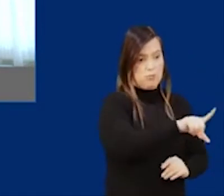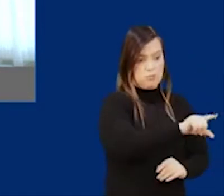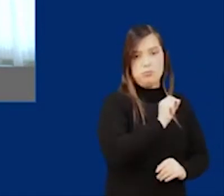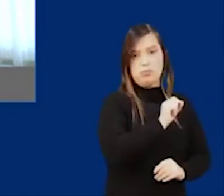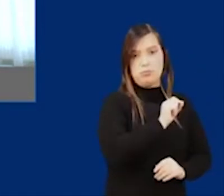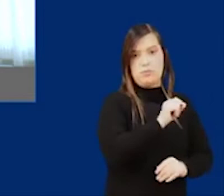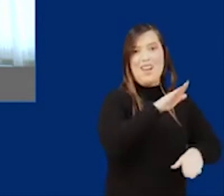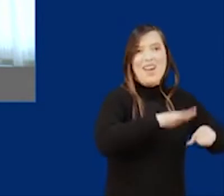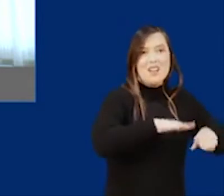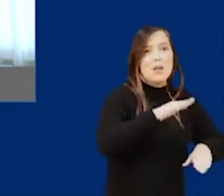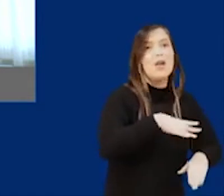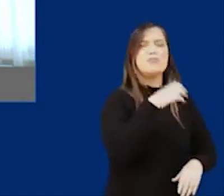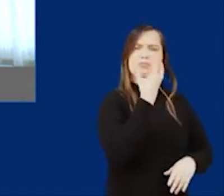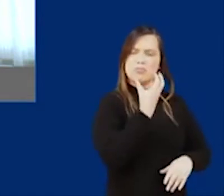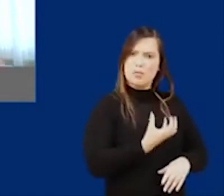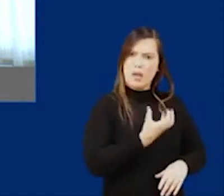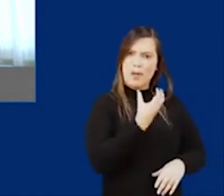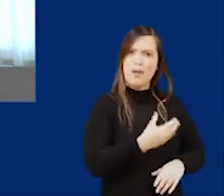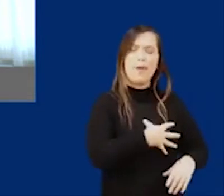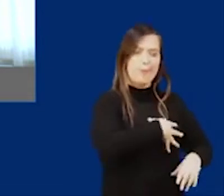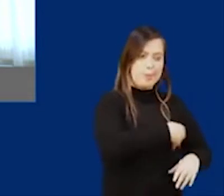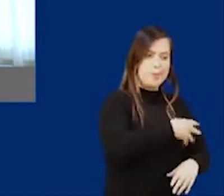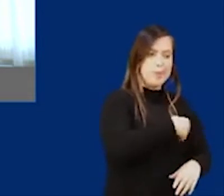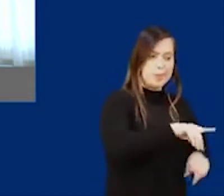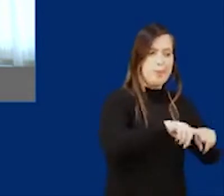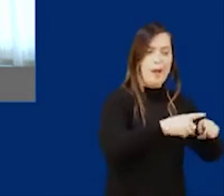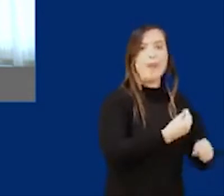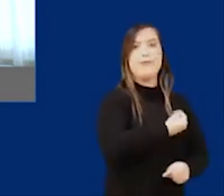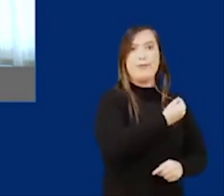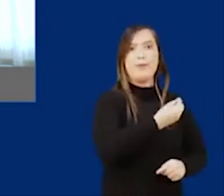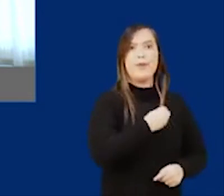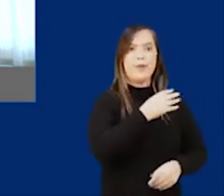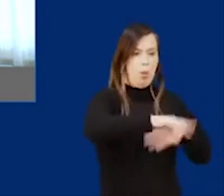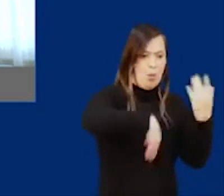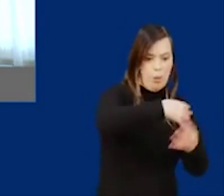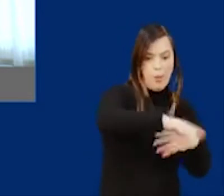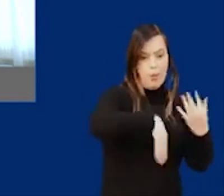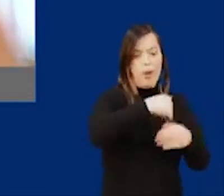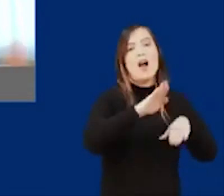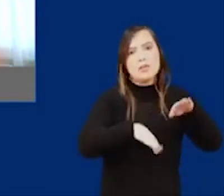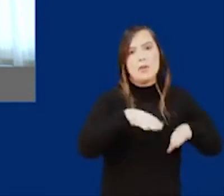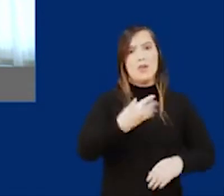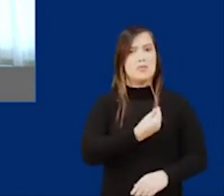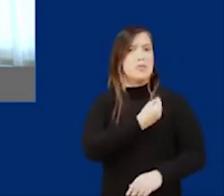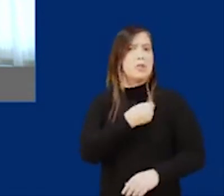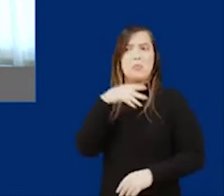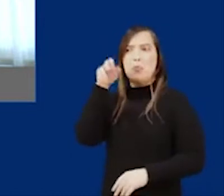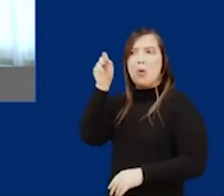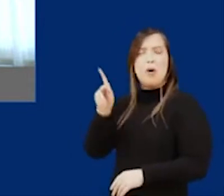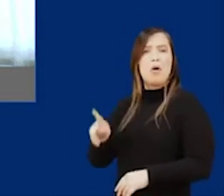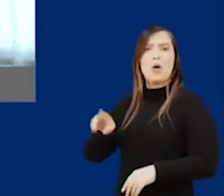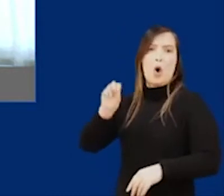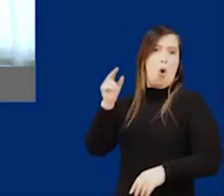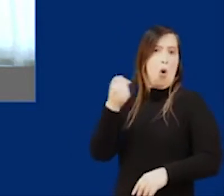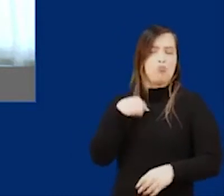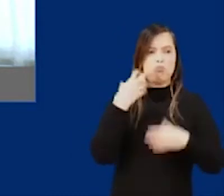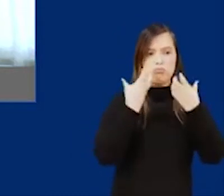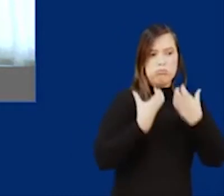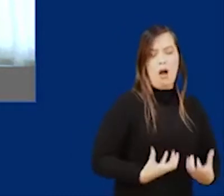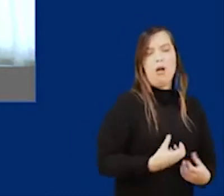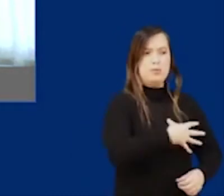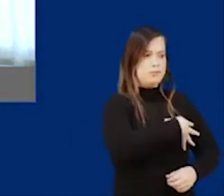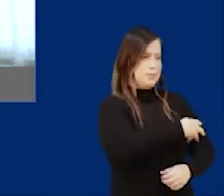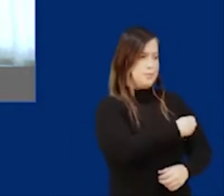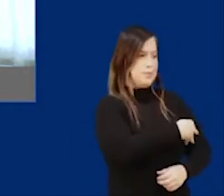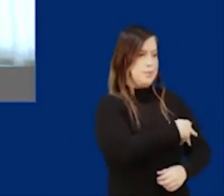quer amamentar, mas a vida dela não permite que ela amamenta. Às vezes a vida permite, e ela já cansou de amamentar, ela não quer mais amamentar. E aí